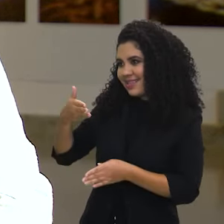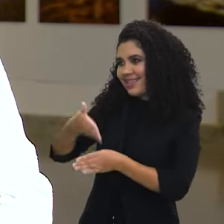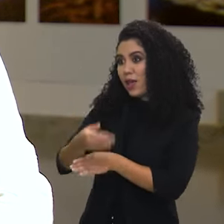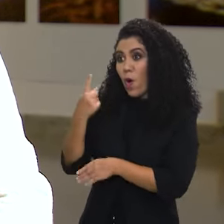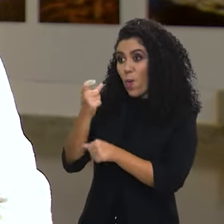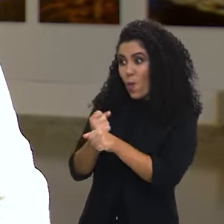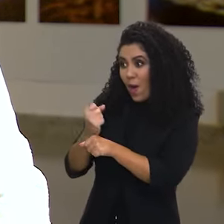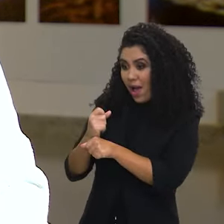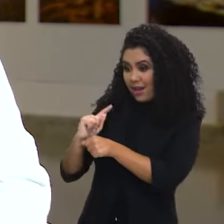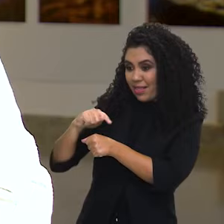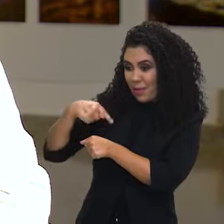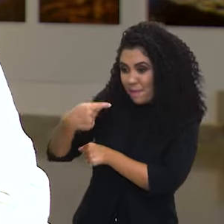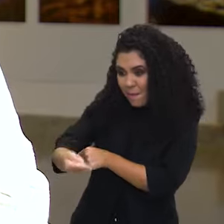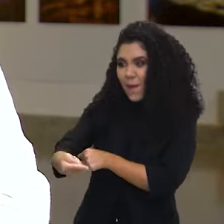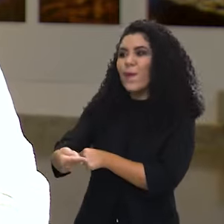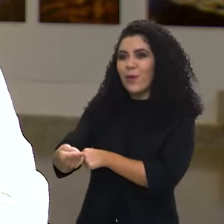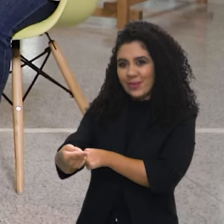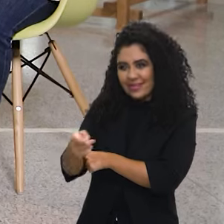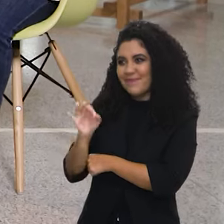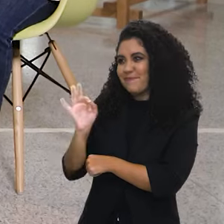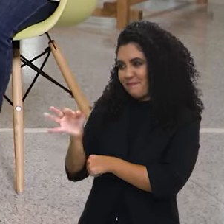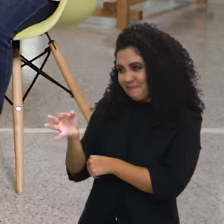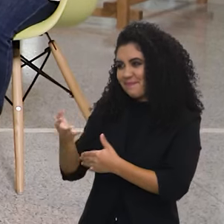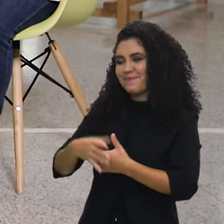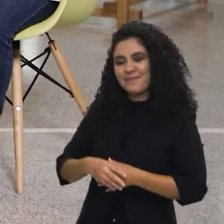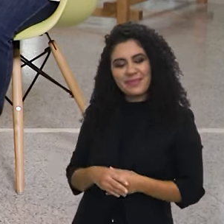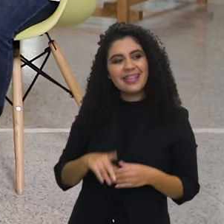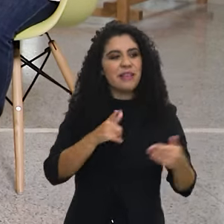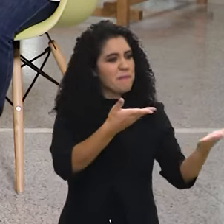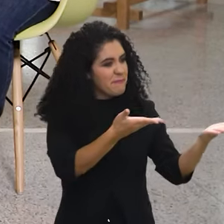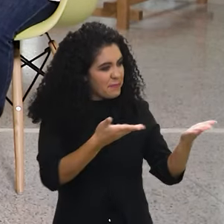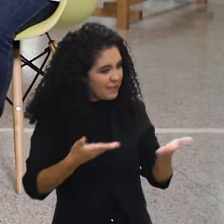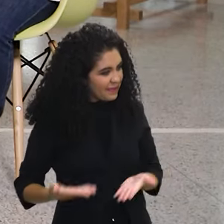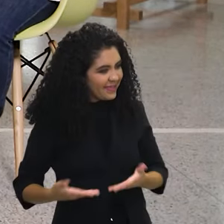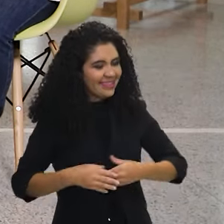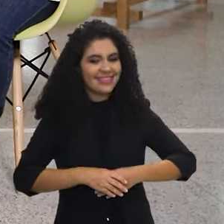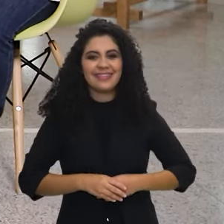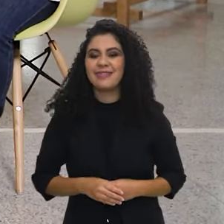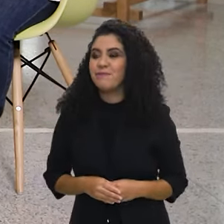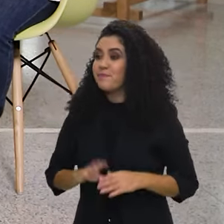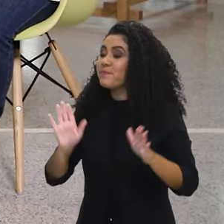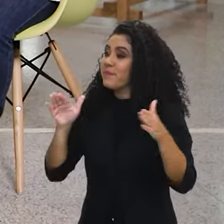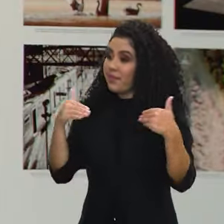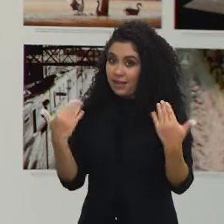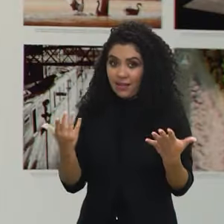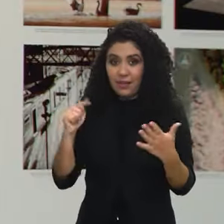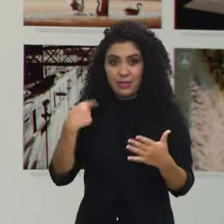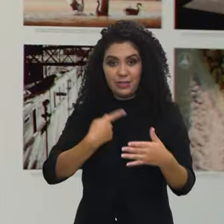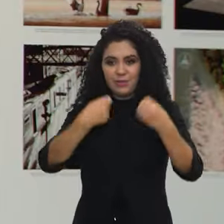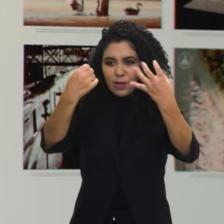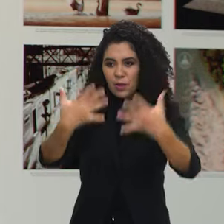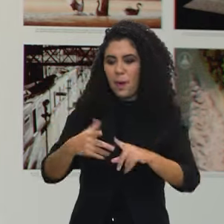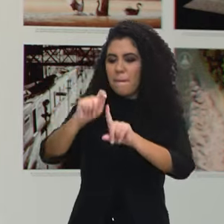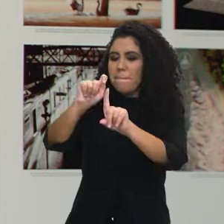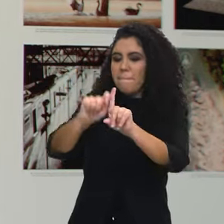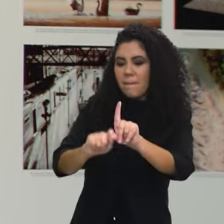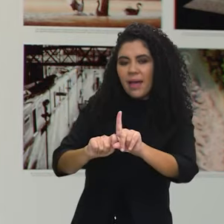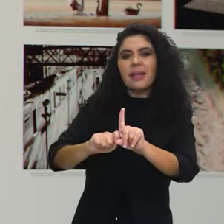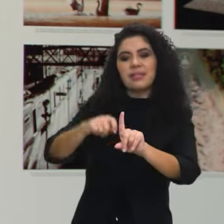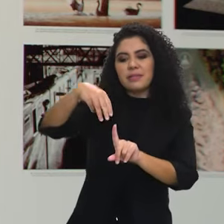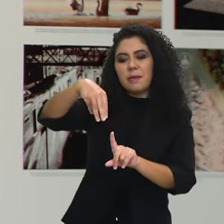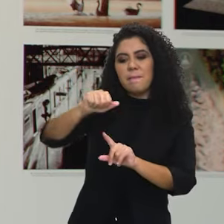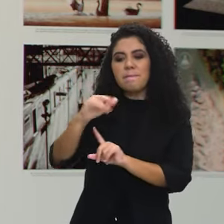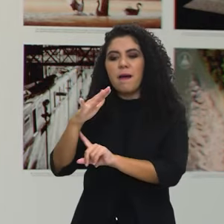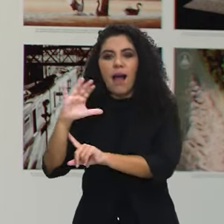hoje um ano depois né mais de volta primeira vez que bom seja sempre bem-vinda ministra como falamos mês de março